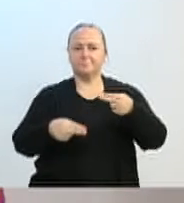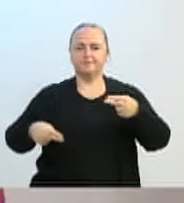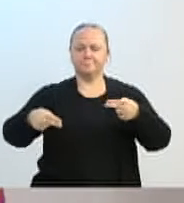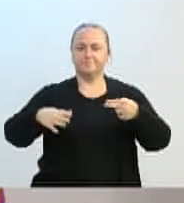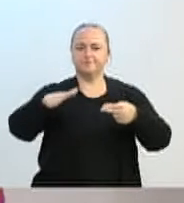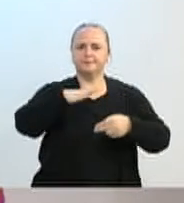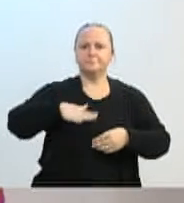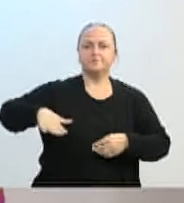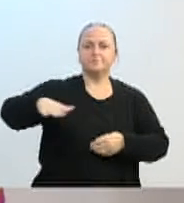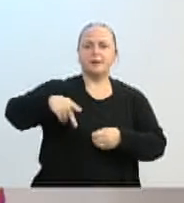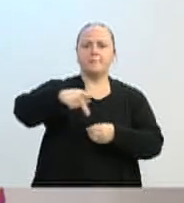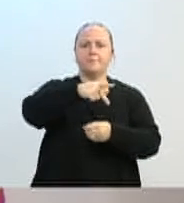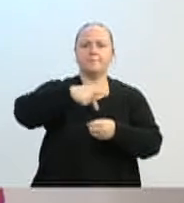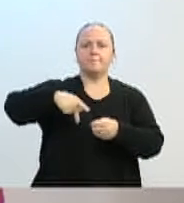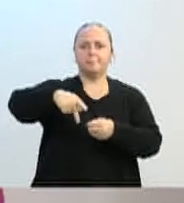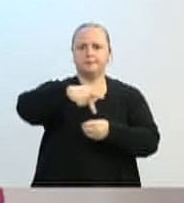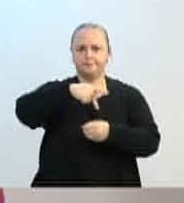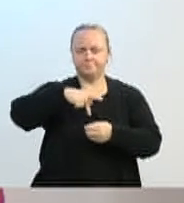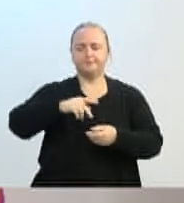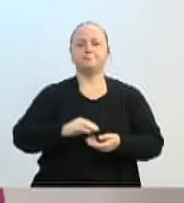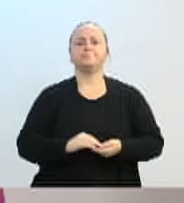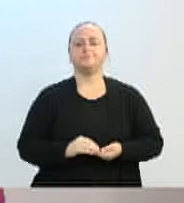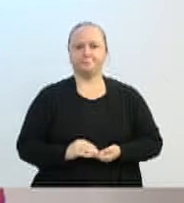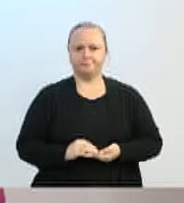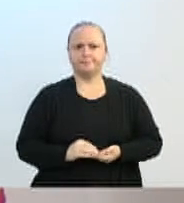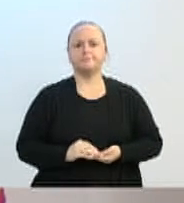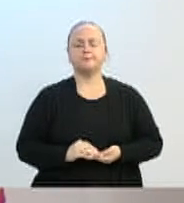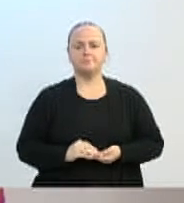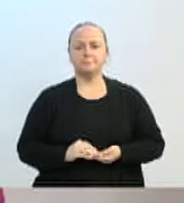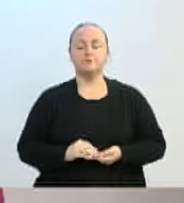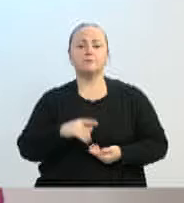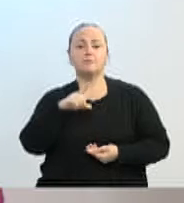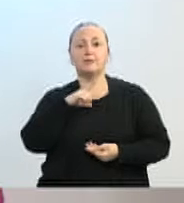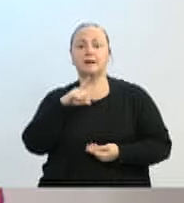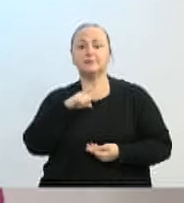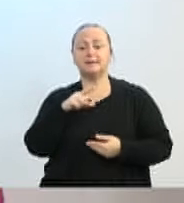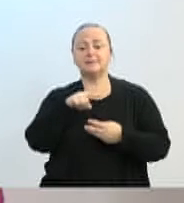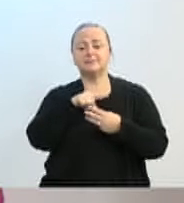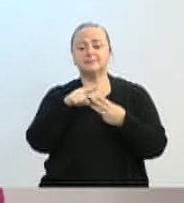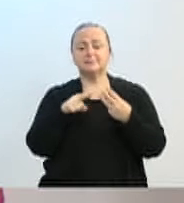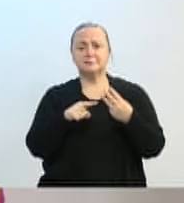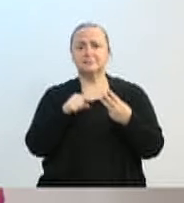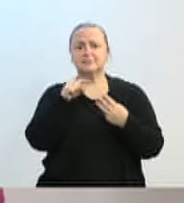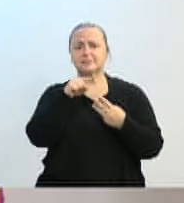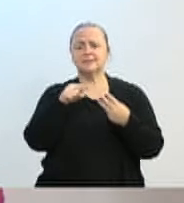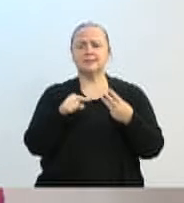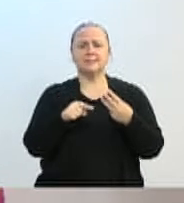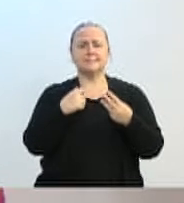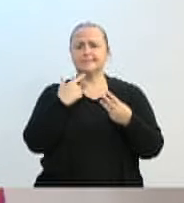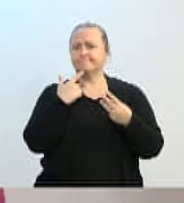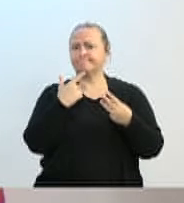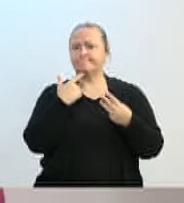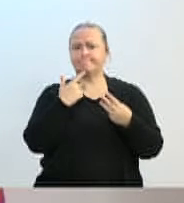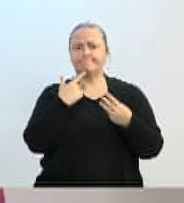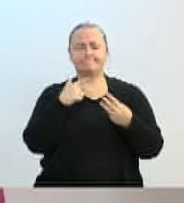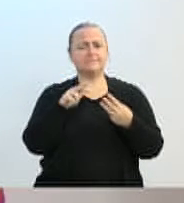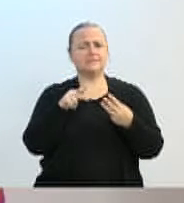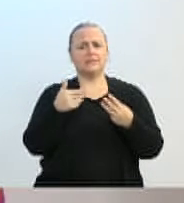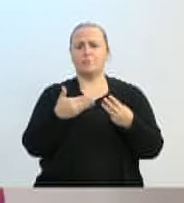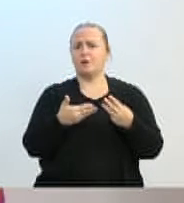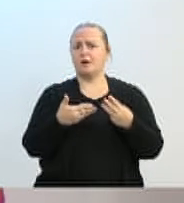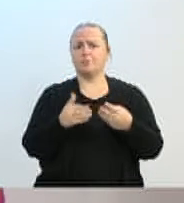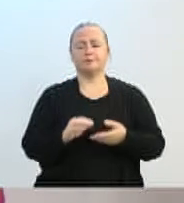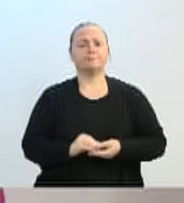região do Passo Manso, mas temos 3 ainda que, infelizmente, não estão na mesma condição, 2 unidades